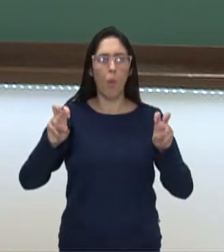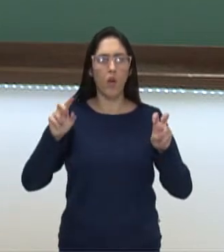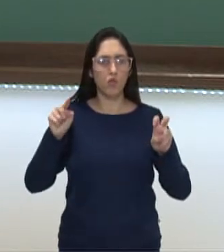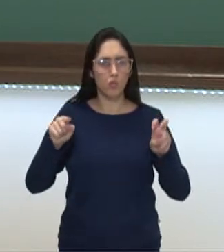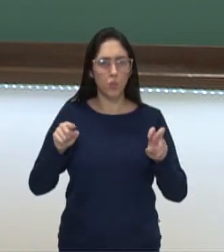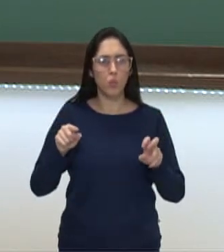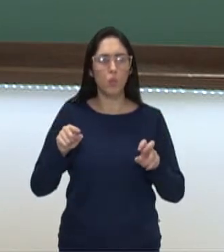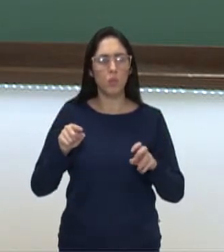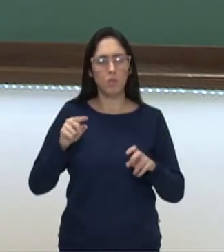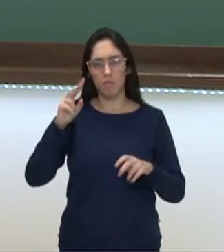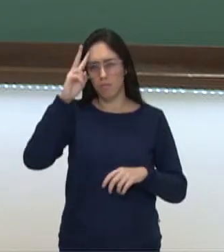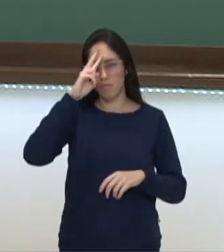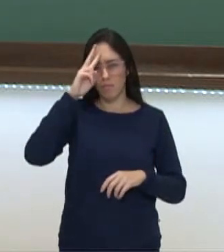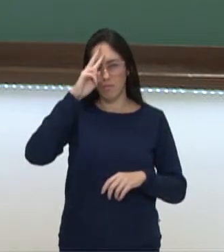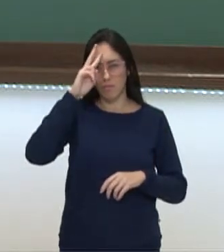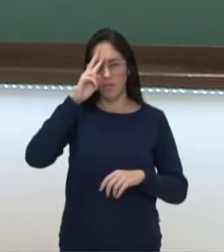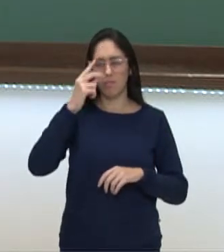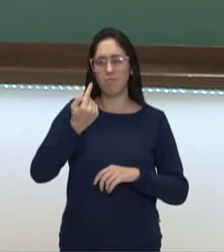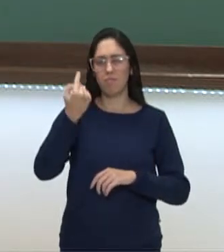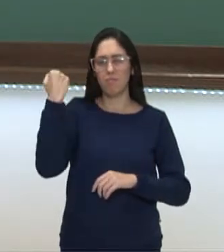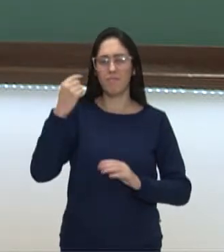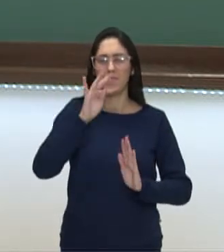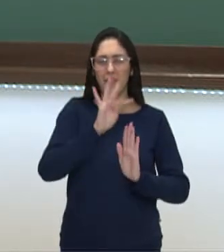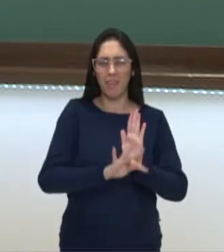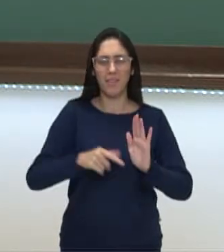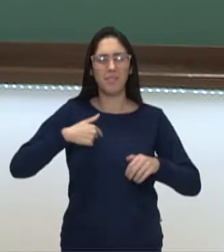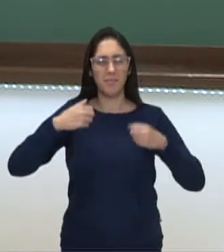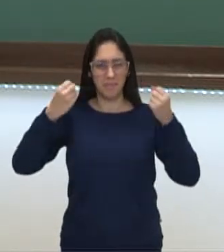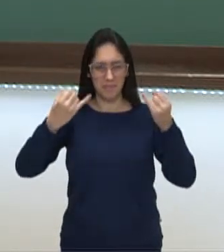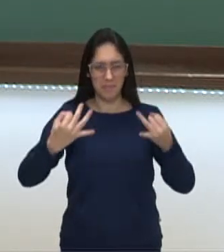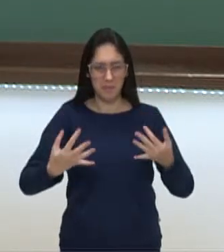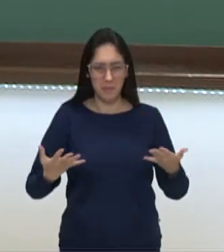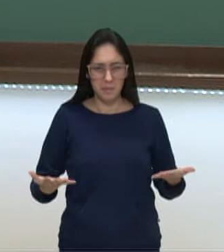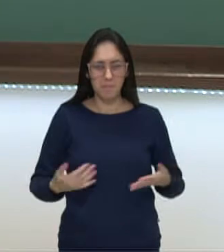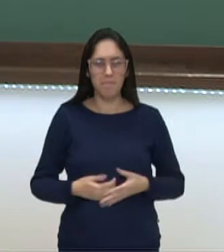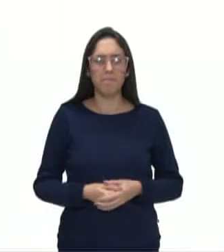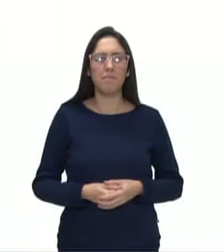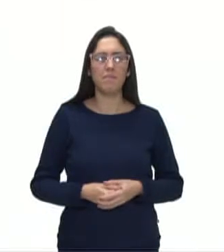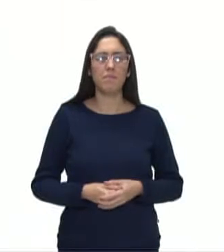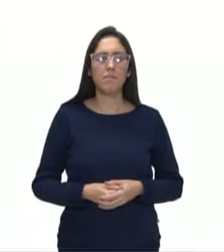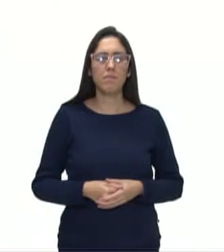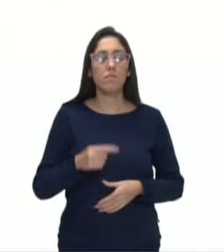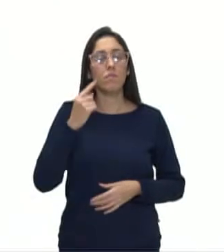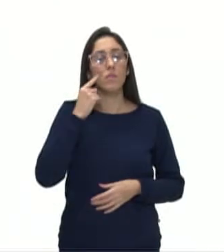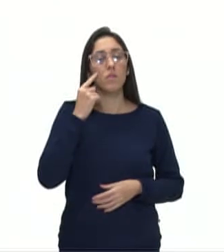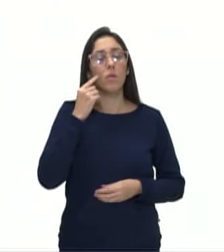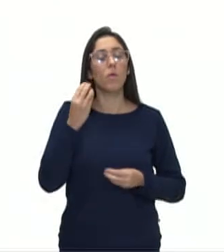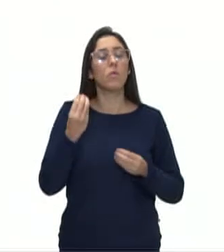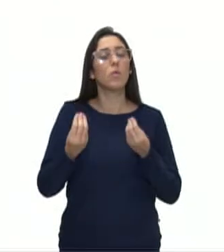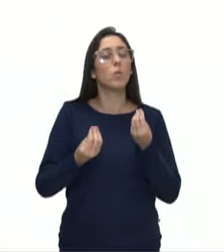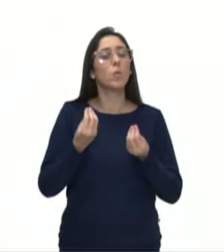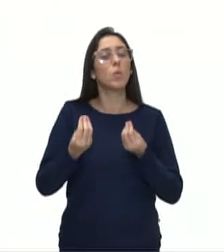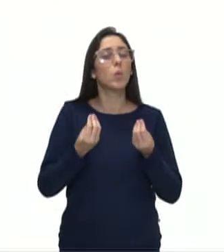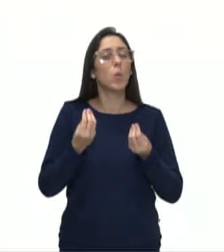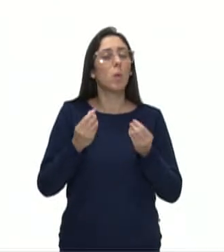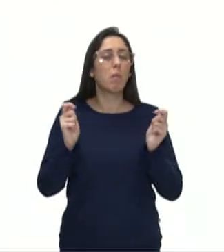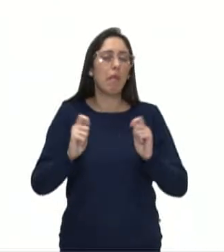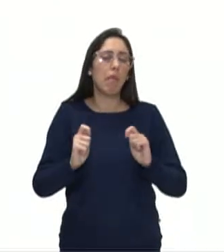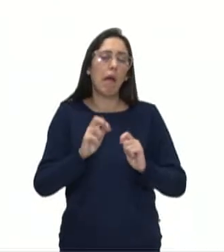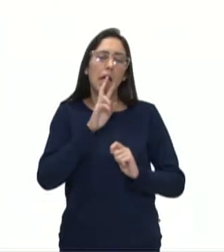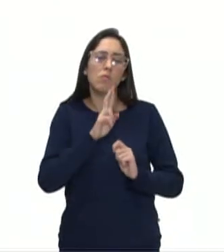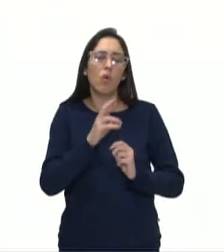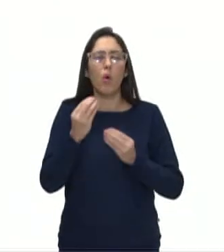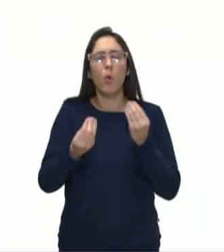foi discutido lá no texto que foi lido? Ó, uma possibilidade de resposta aqui